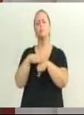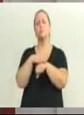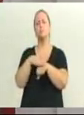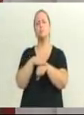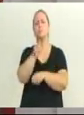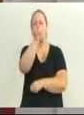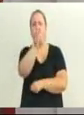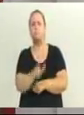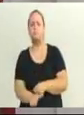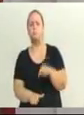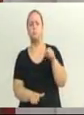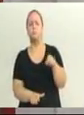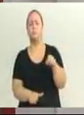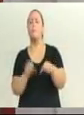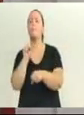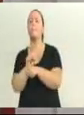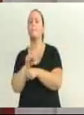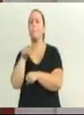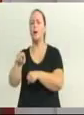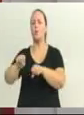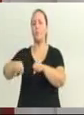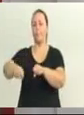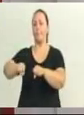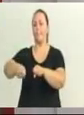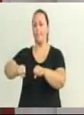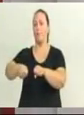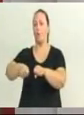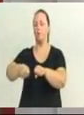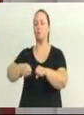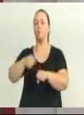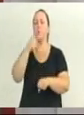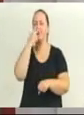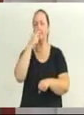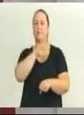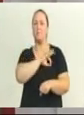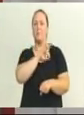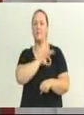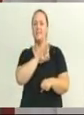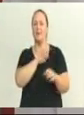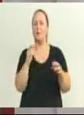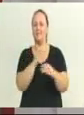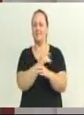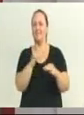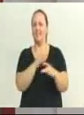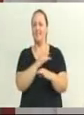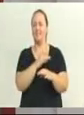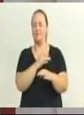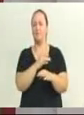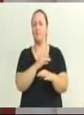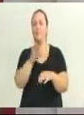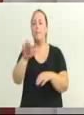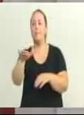o agente fez a um motociclista que as imagens mesmo vão demonstrar